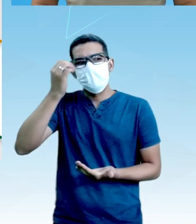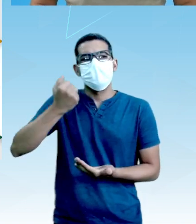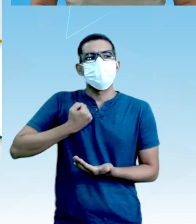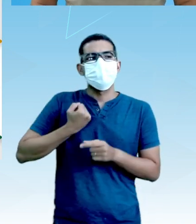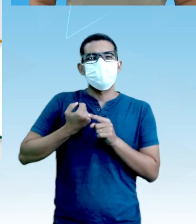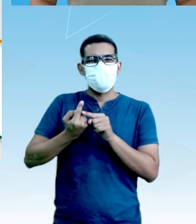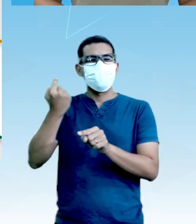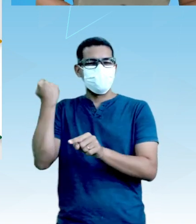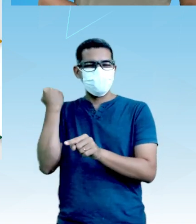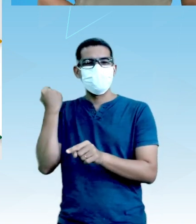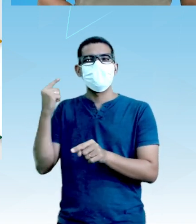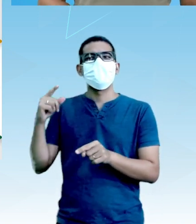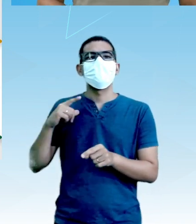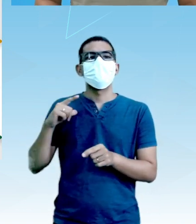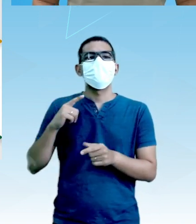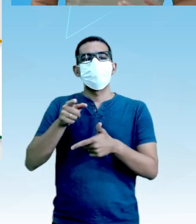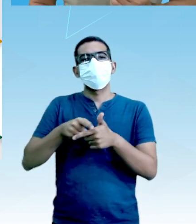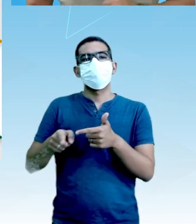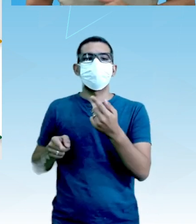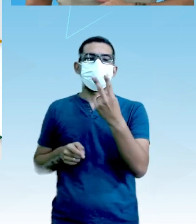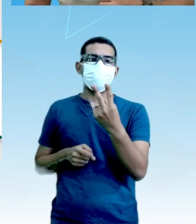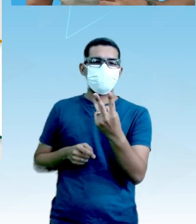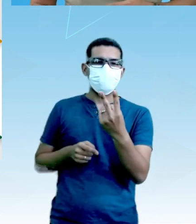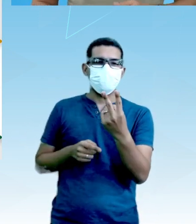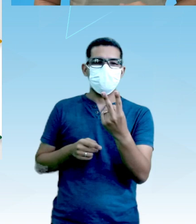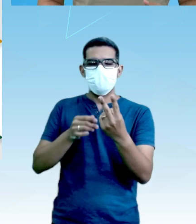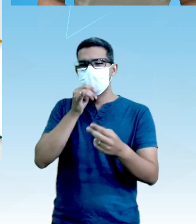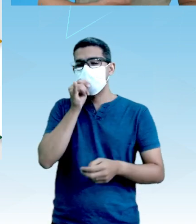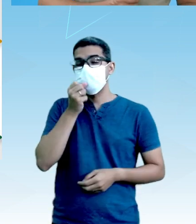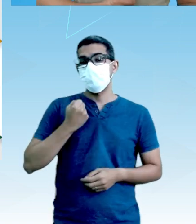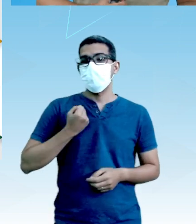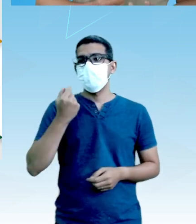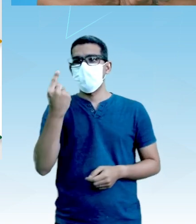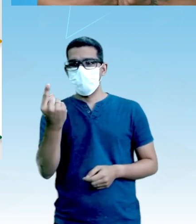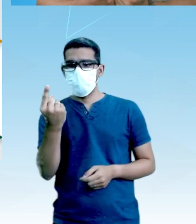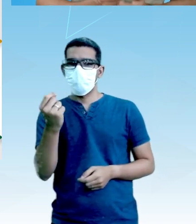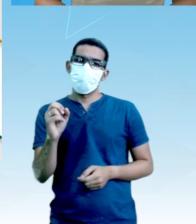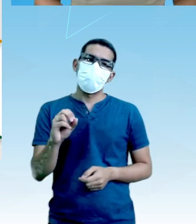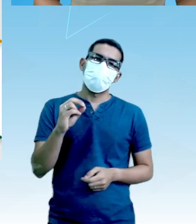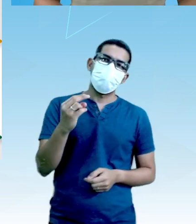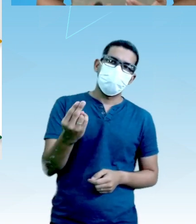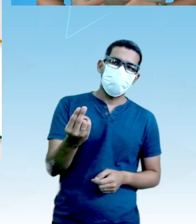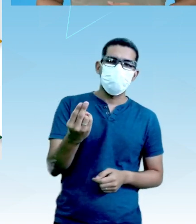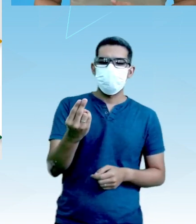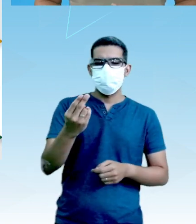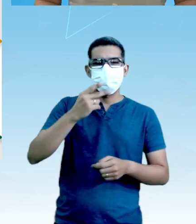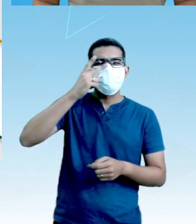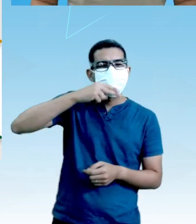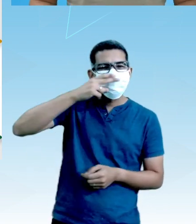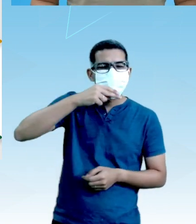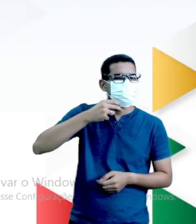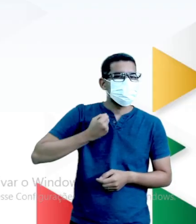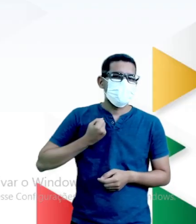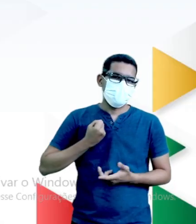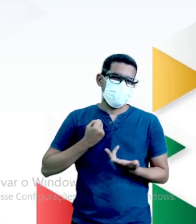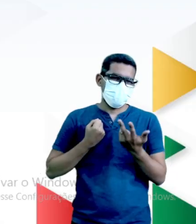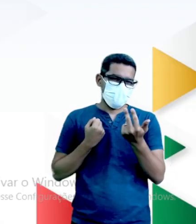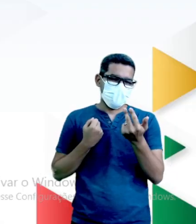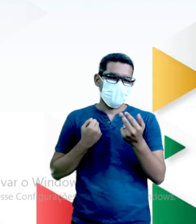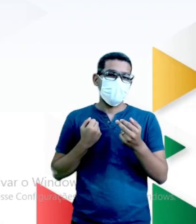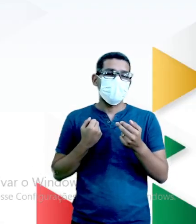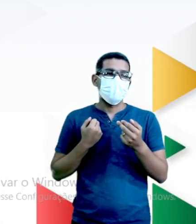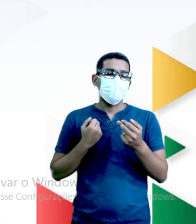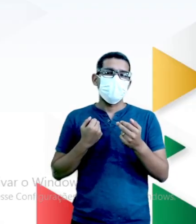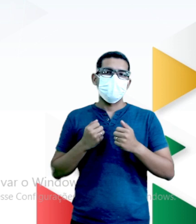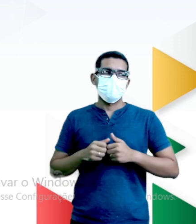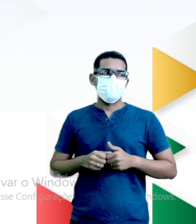possuem apenas 2 divisores, o 1, né, que é o próprio 1, e ele mesmo, né? O